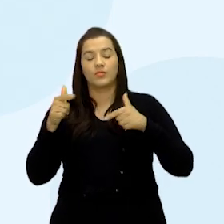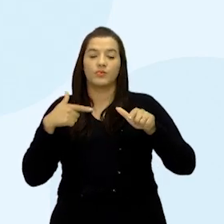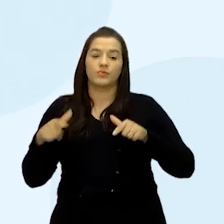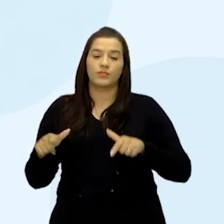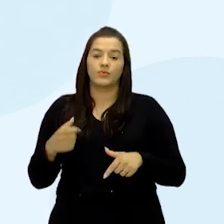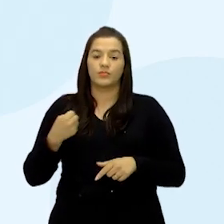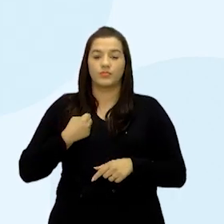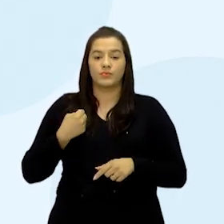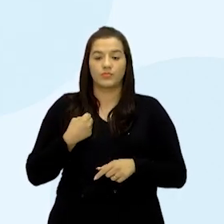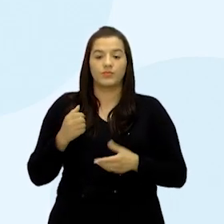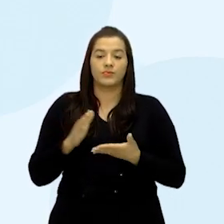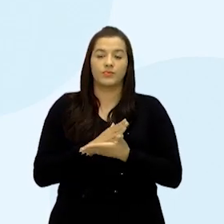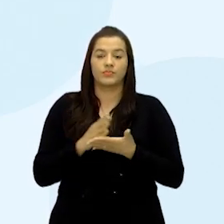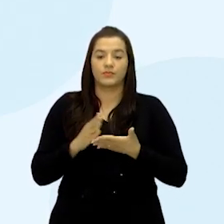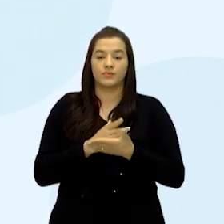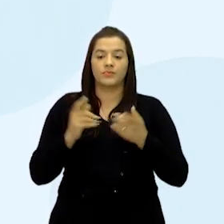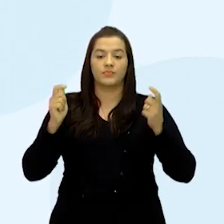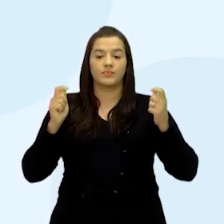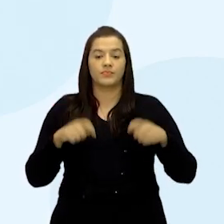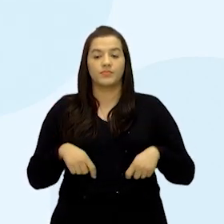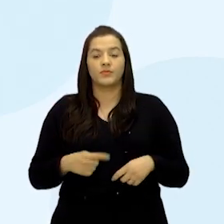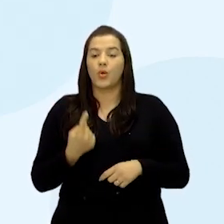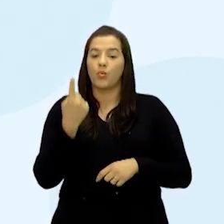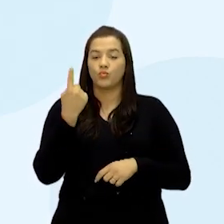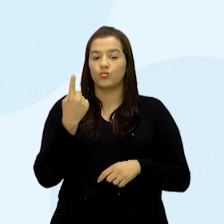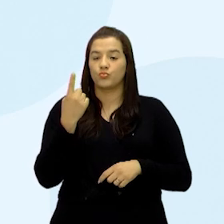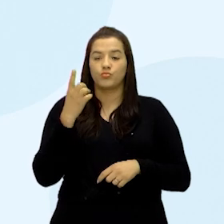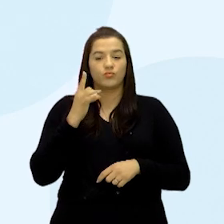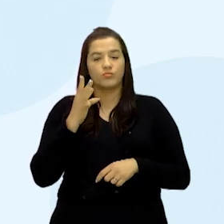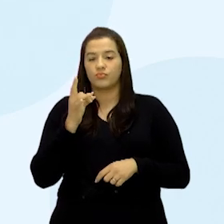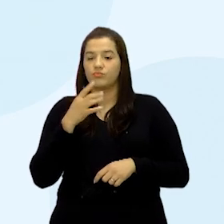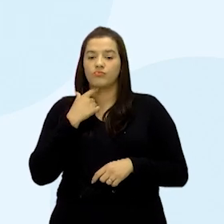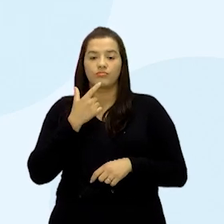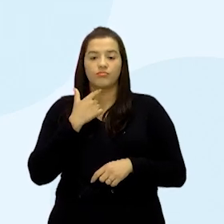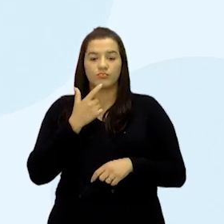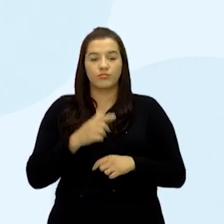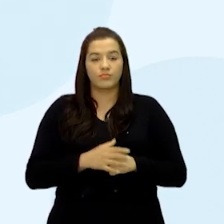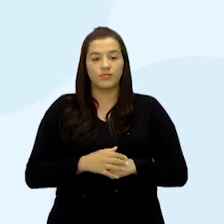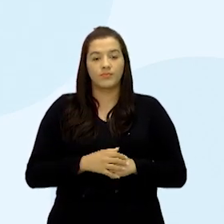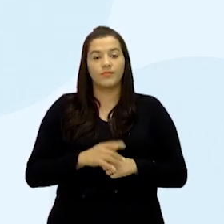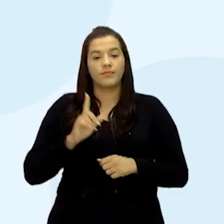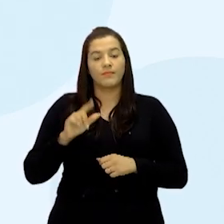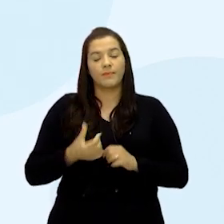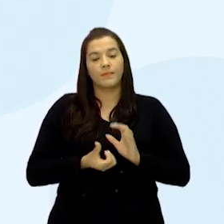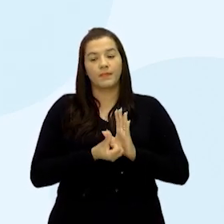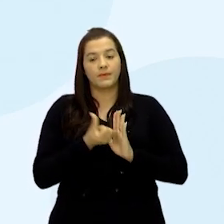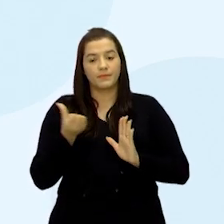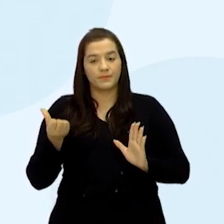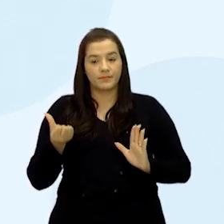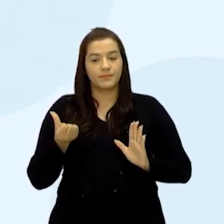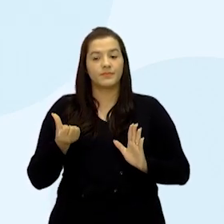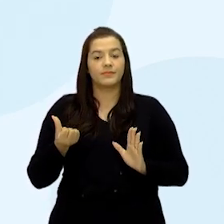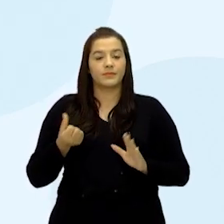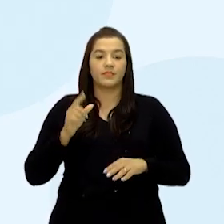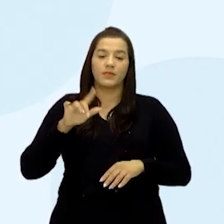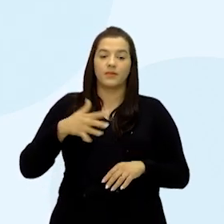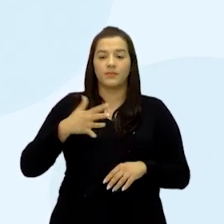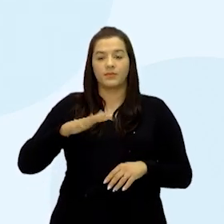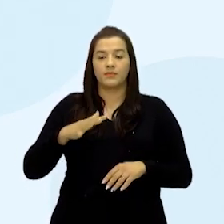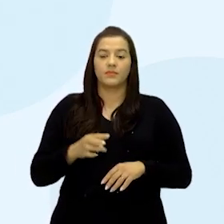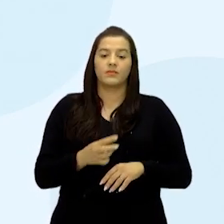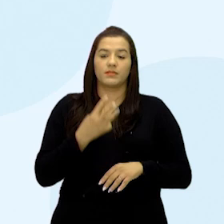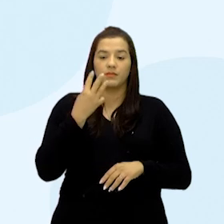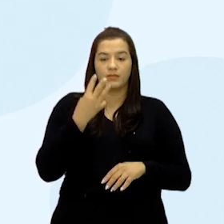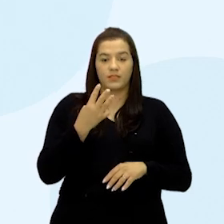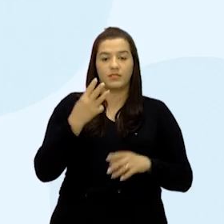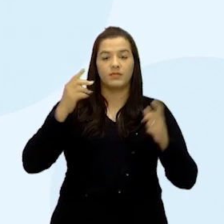né? Alguns, né? Com os termos só não rola. Isso. Aqui, do jeito que o Pro colocou, ele colocou 6 termos, mas daria para colocar uns 3, né? 3